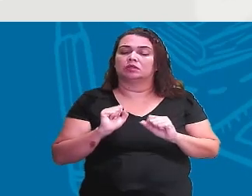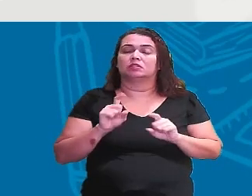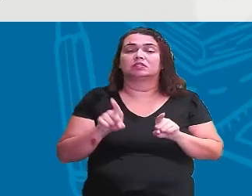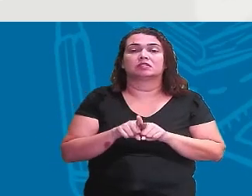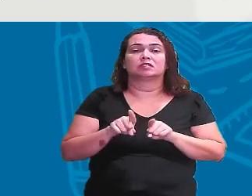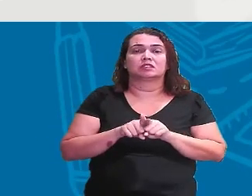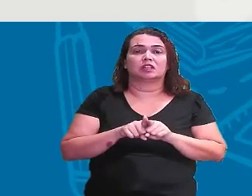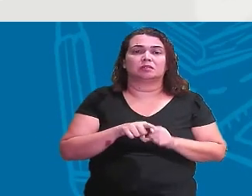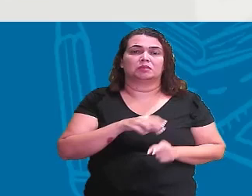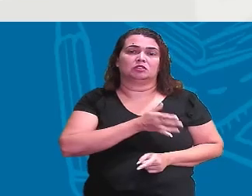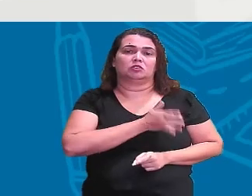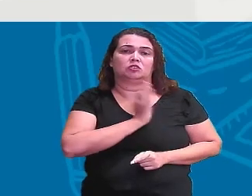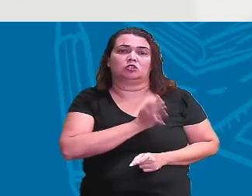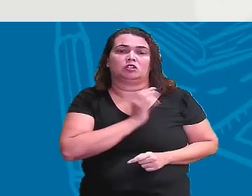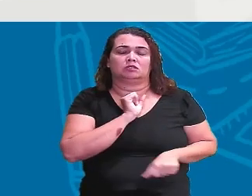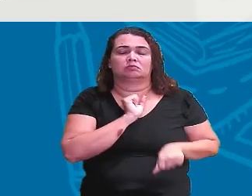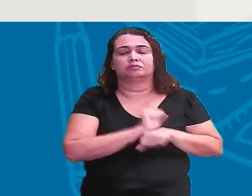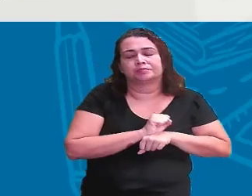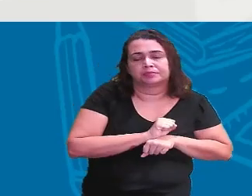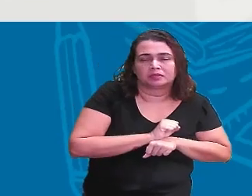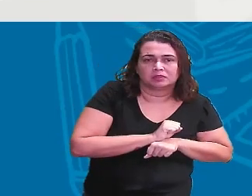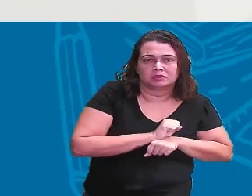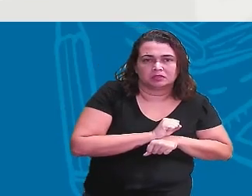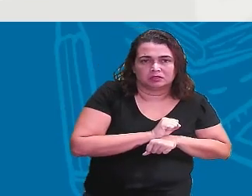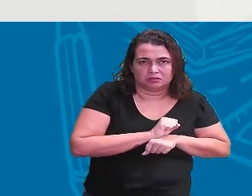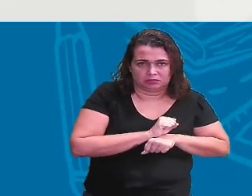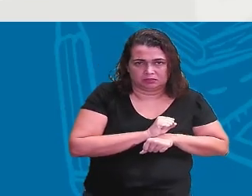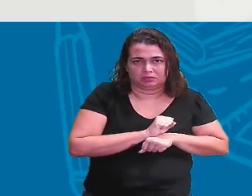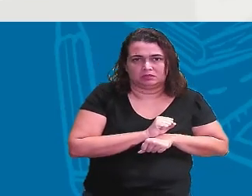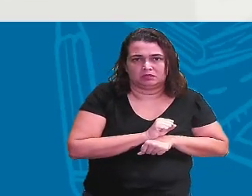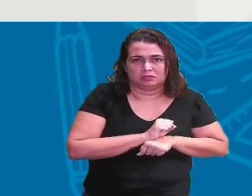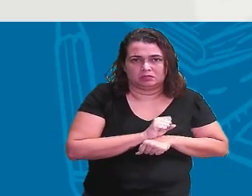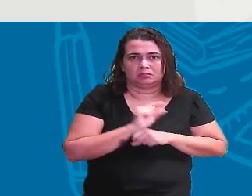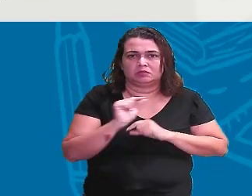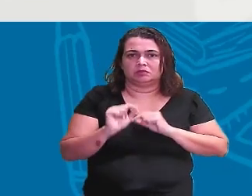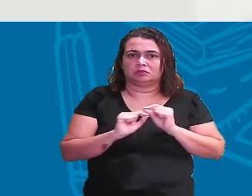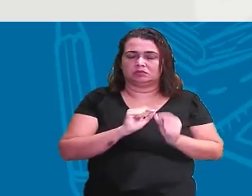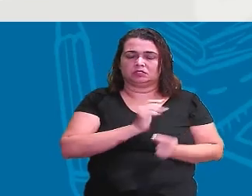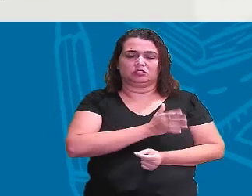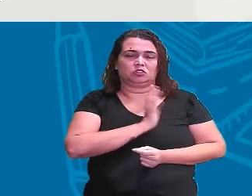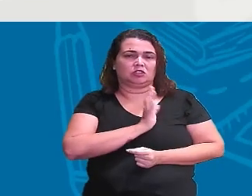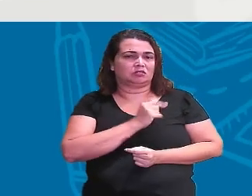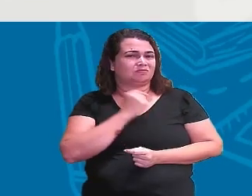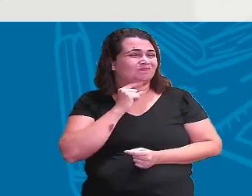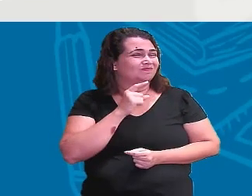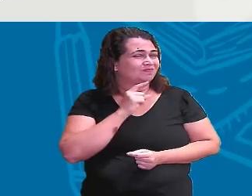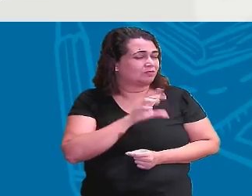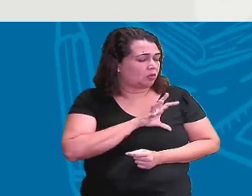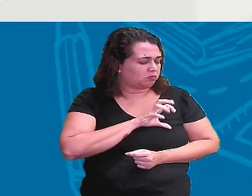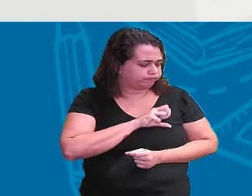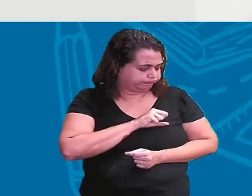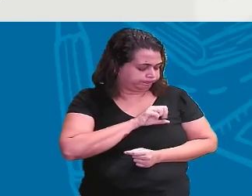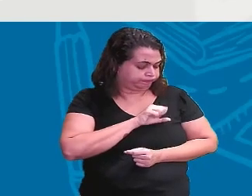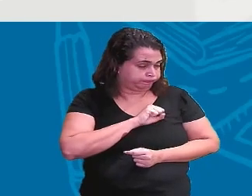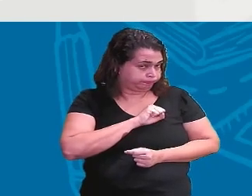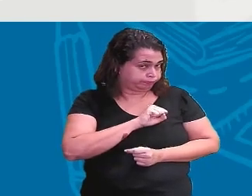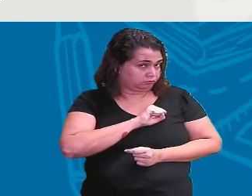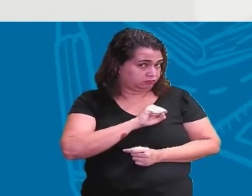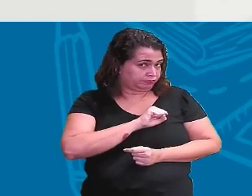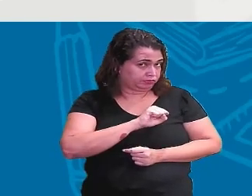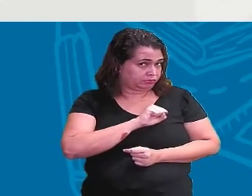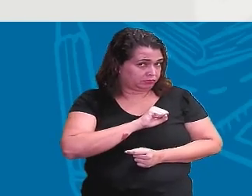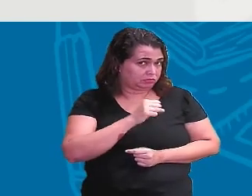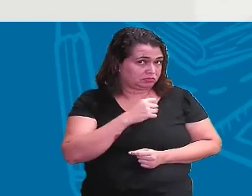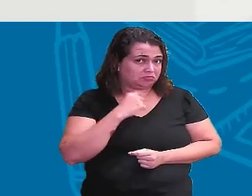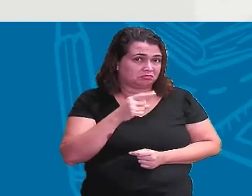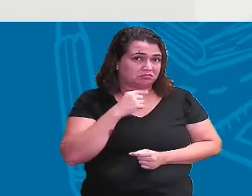exemplo, um infarto, tá certo? Que é quando o nosso coração ele não consegue funcionar direito, né? Porque